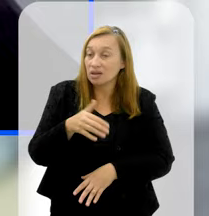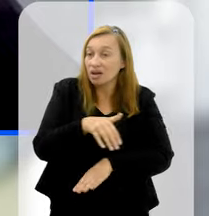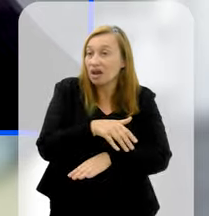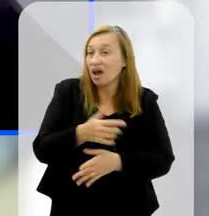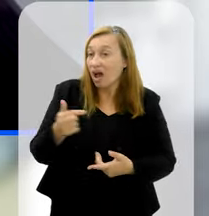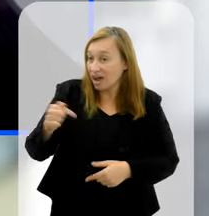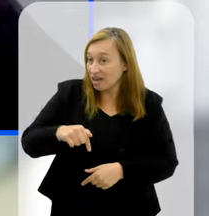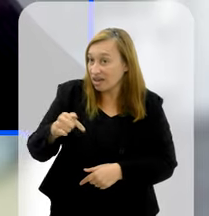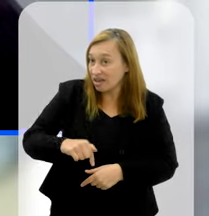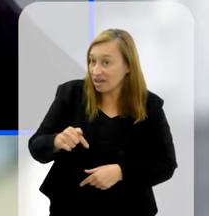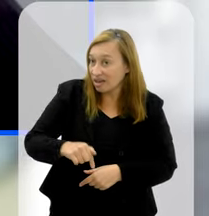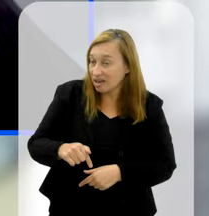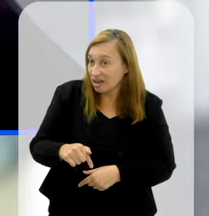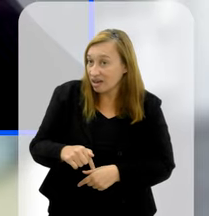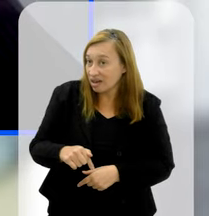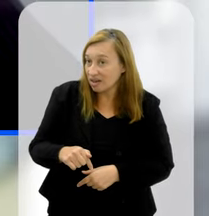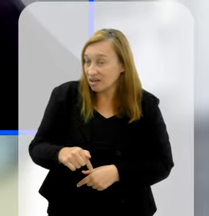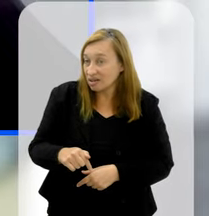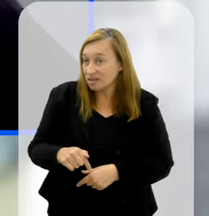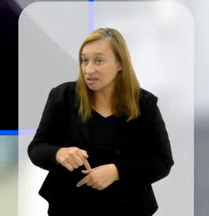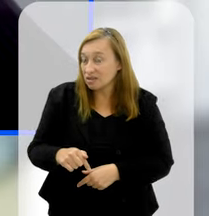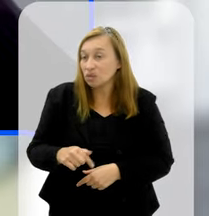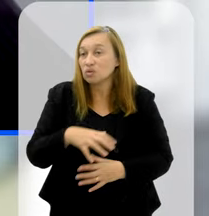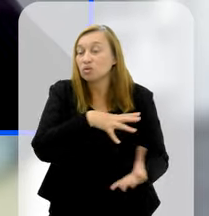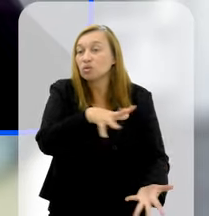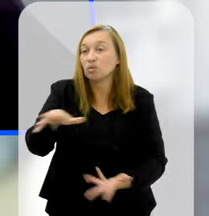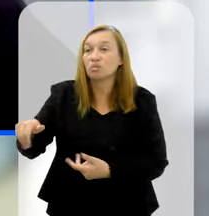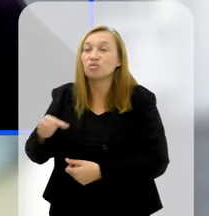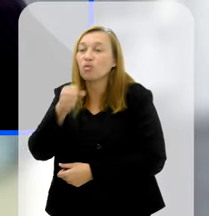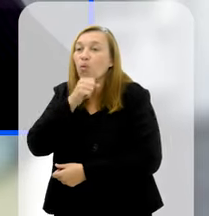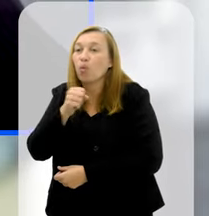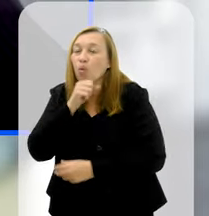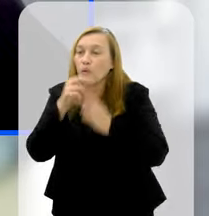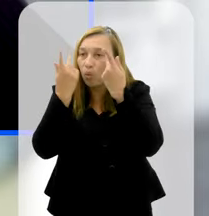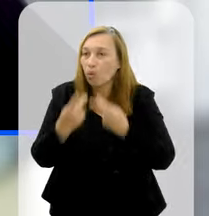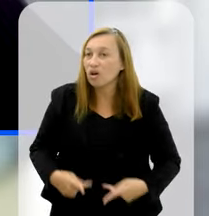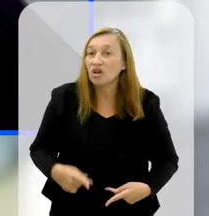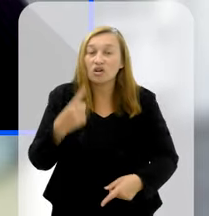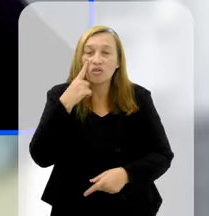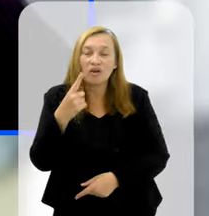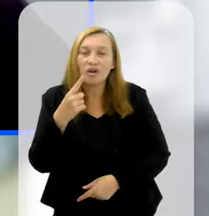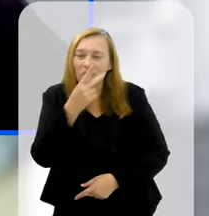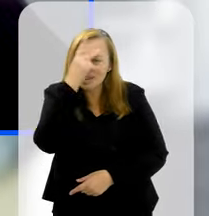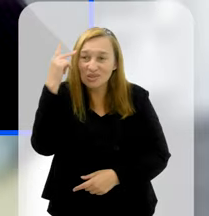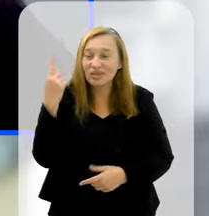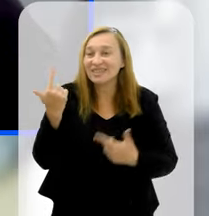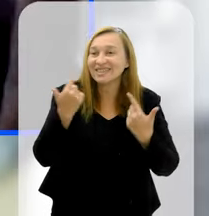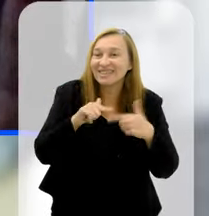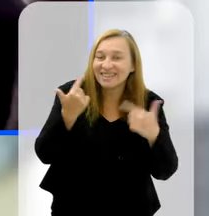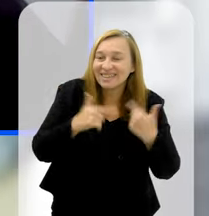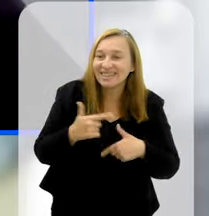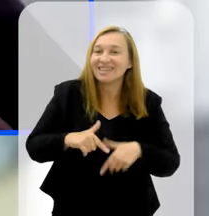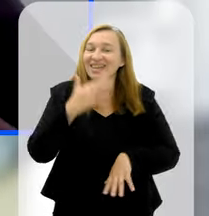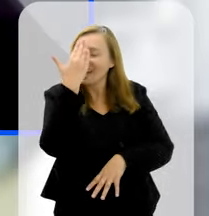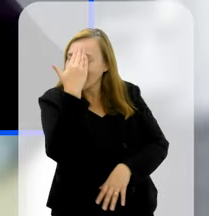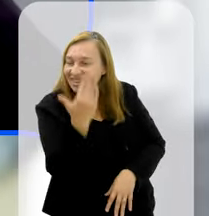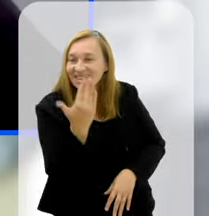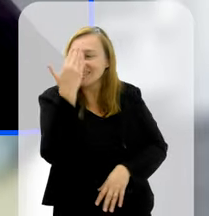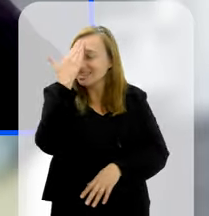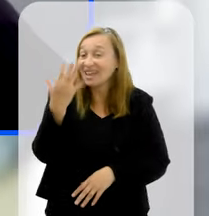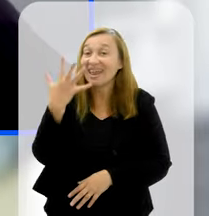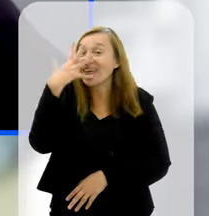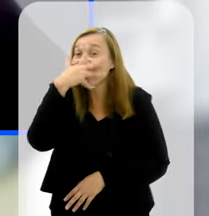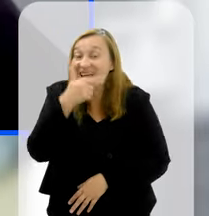Os corredores aqui do nosso núcleo do envelhecimento humano, a gente só vê pessoas rindo, pessoas